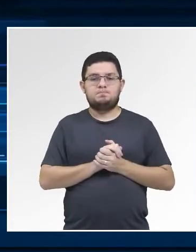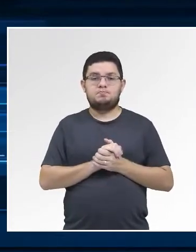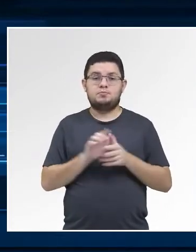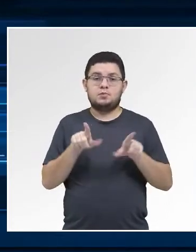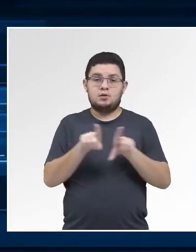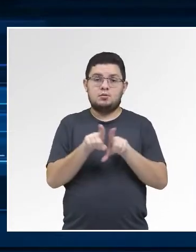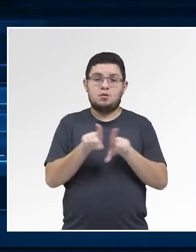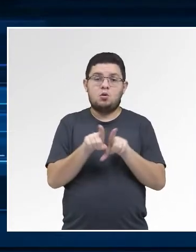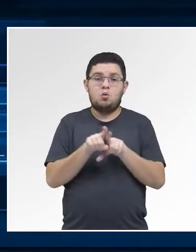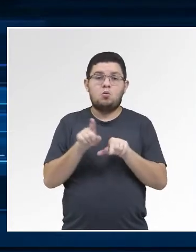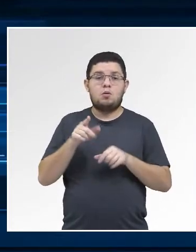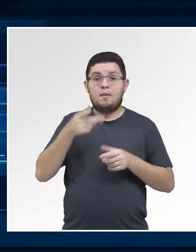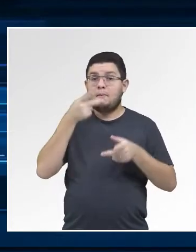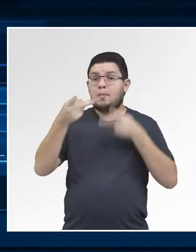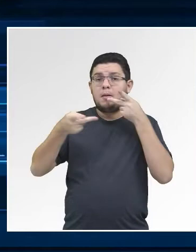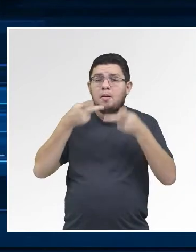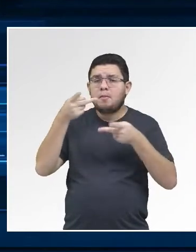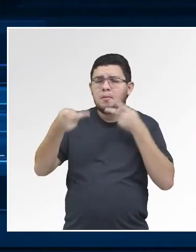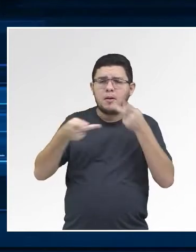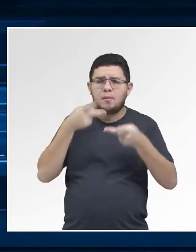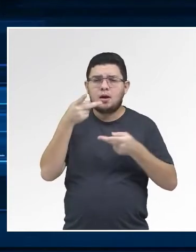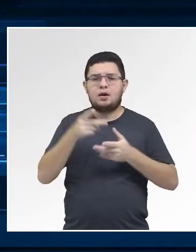Garrulous, alguém que fala demais.